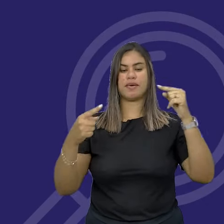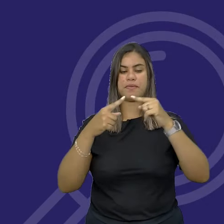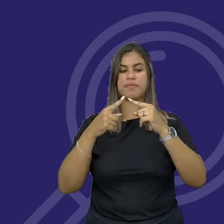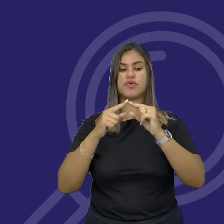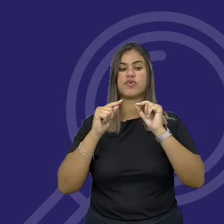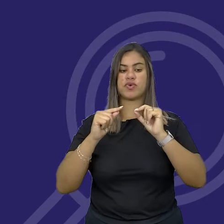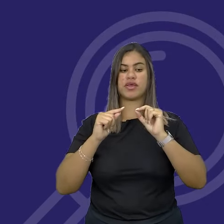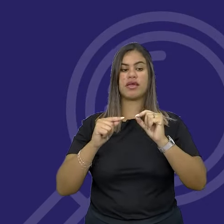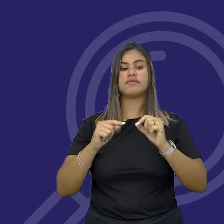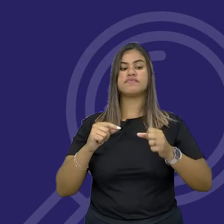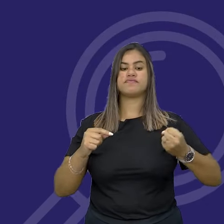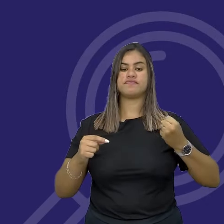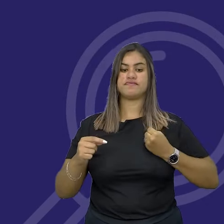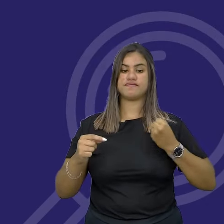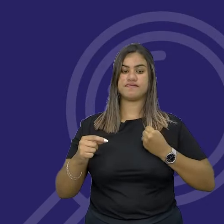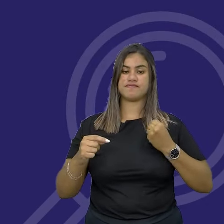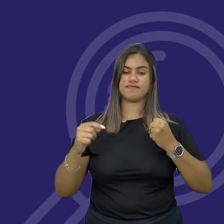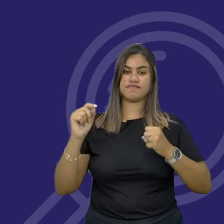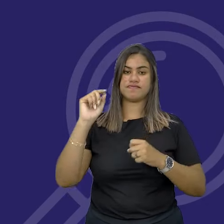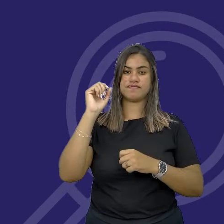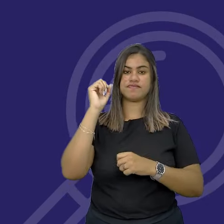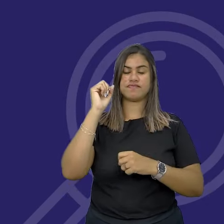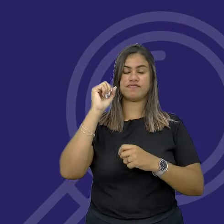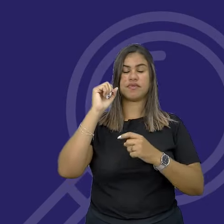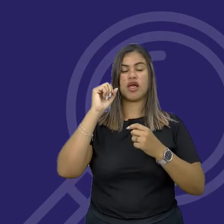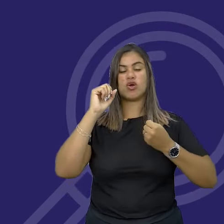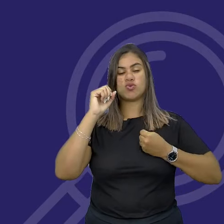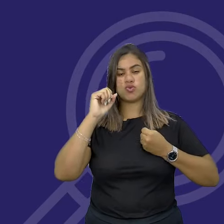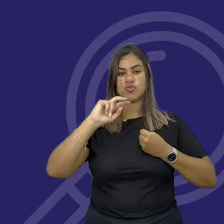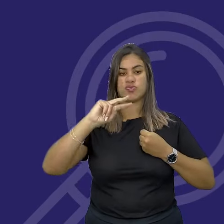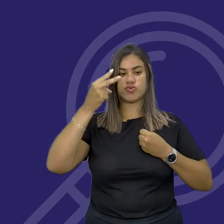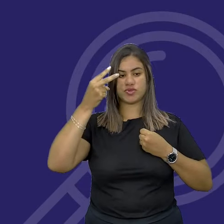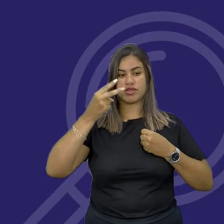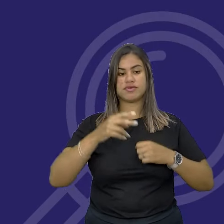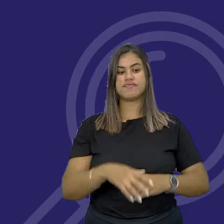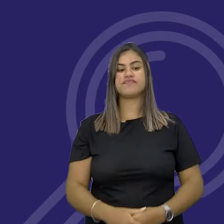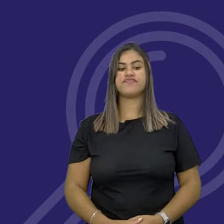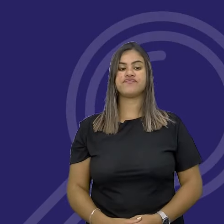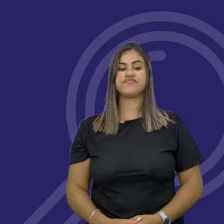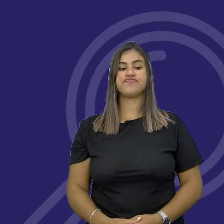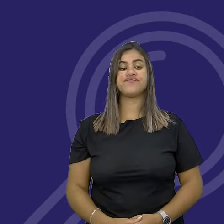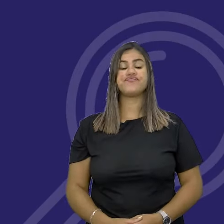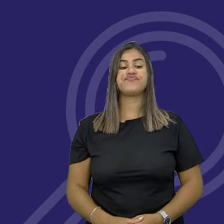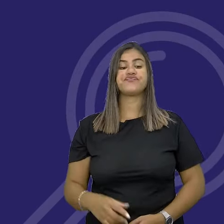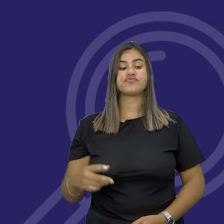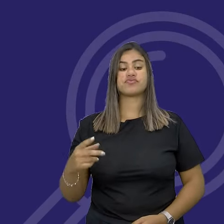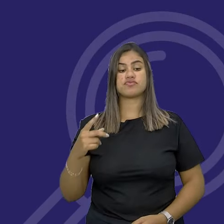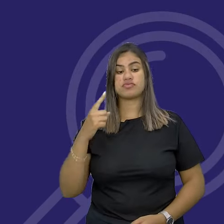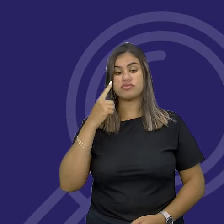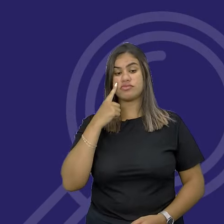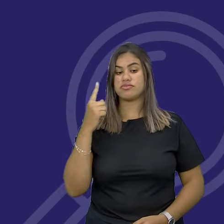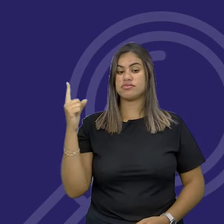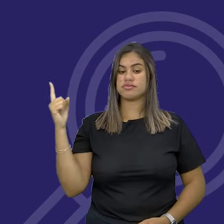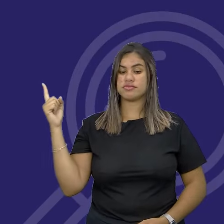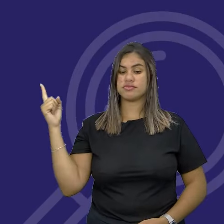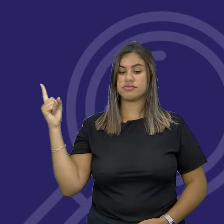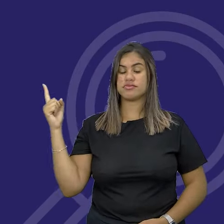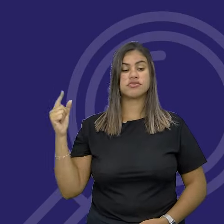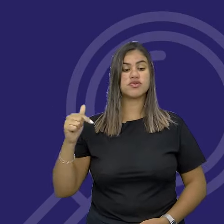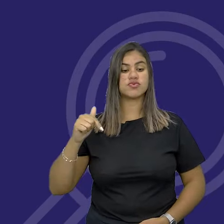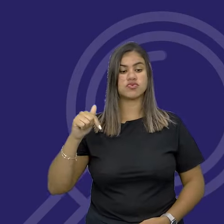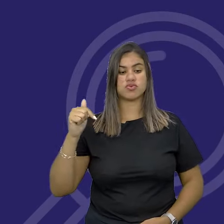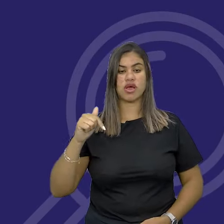potência. O segundo, eu até brinquei, falei que era uma fofoca pedagógica, porque a segunda-feira 10